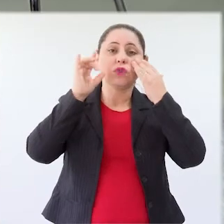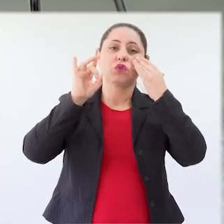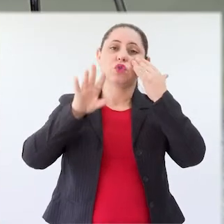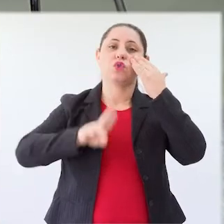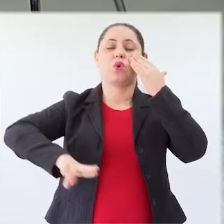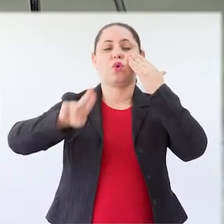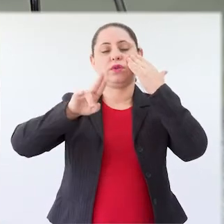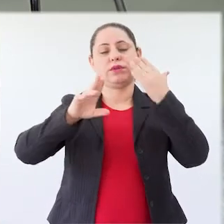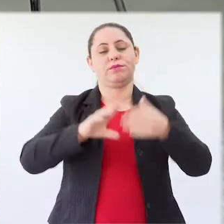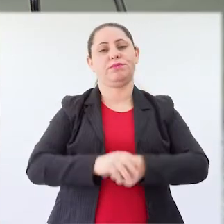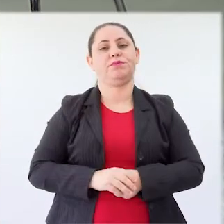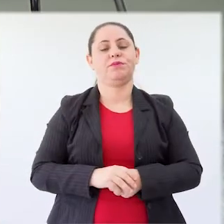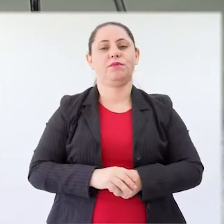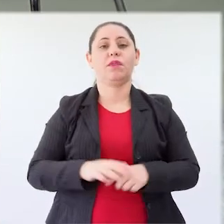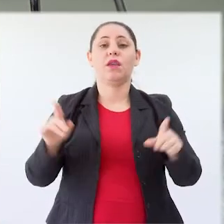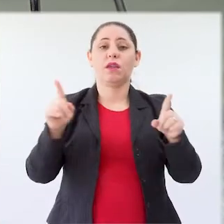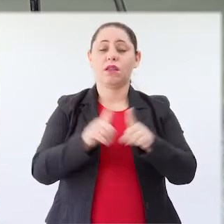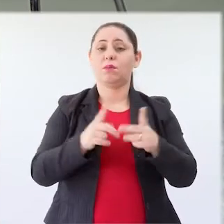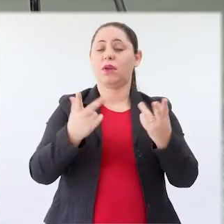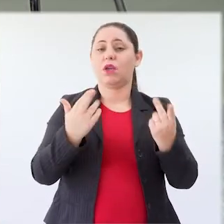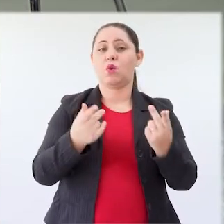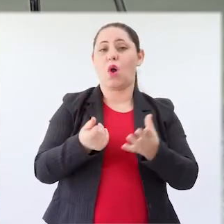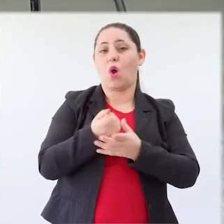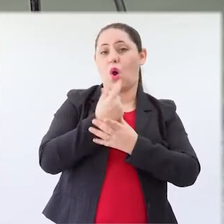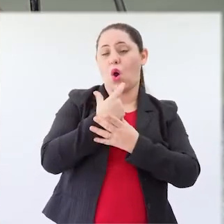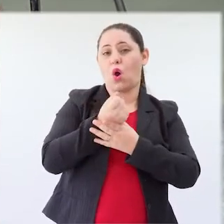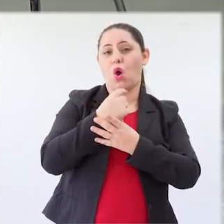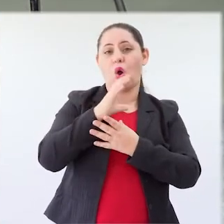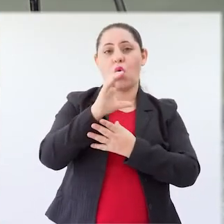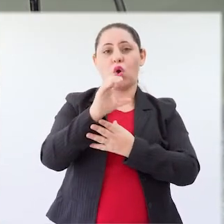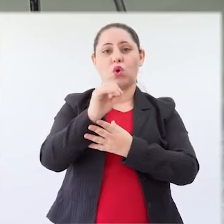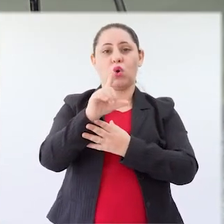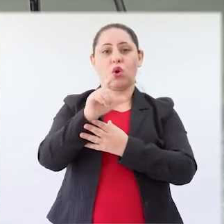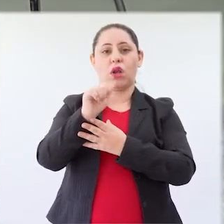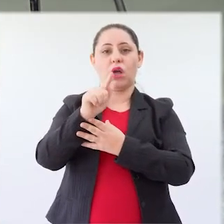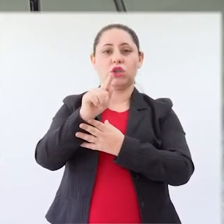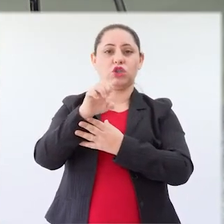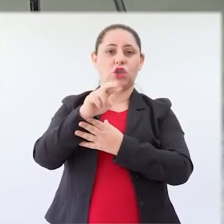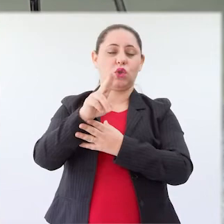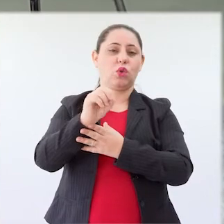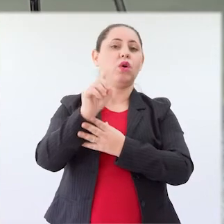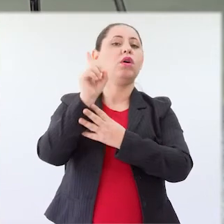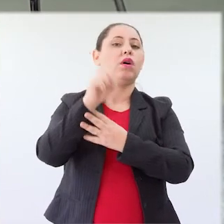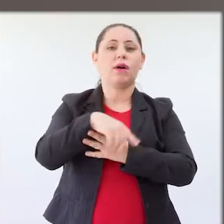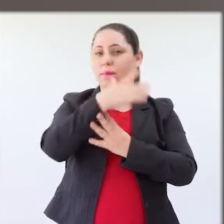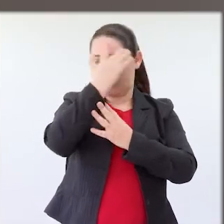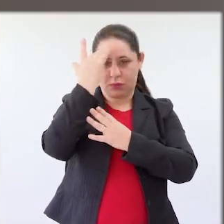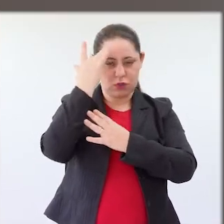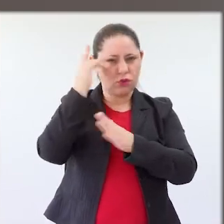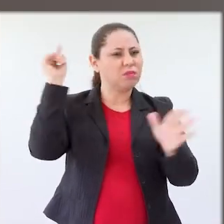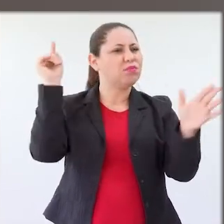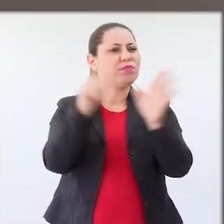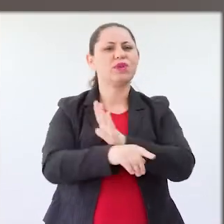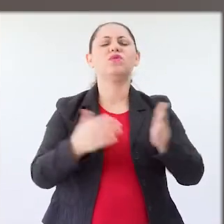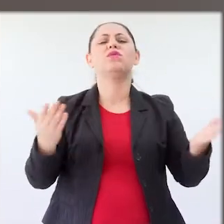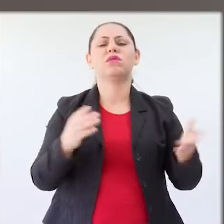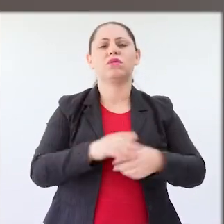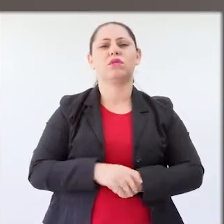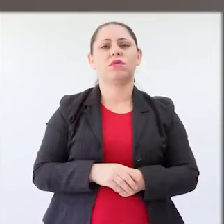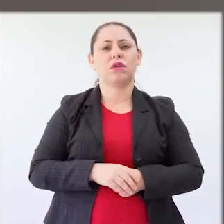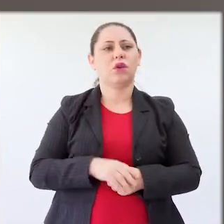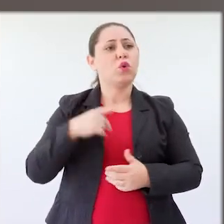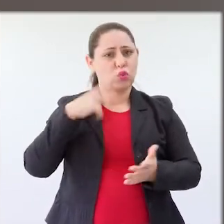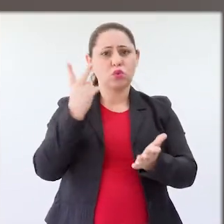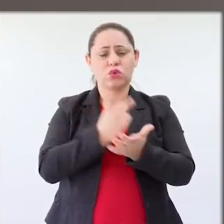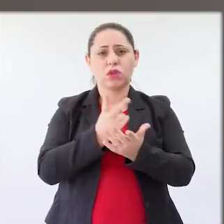qualquer outro tipo de creme aplicado topicamente. Mesma coisa de tomar colágeno, né? Infelizmente, o colágeno, por exemplo, é algo que todo mundo me